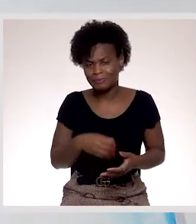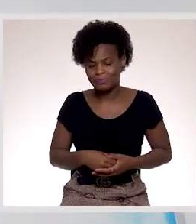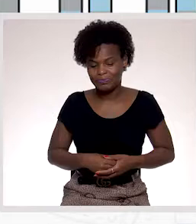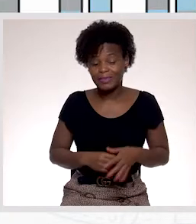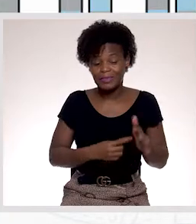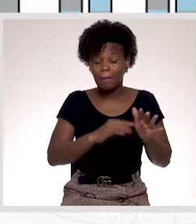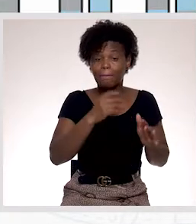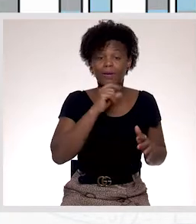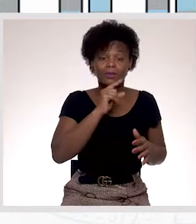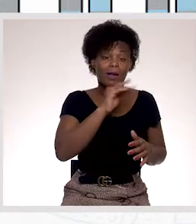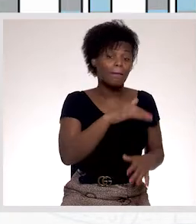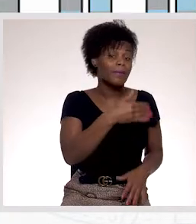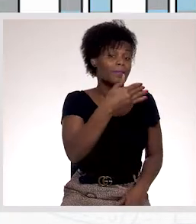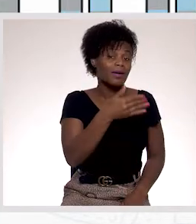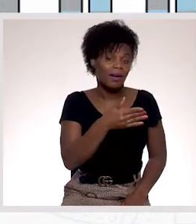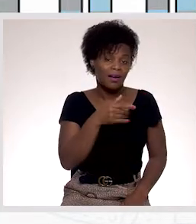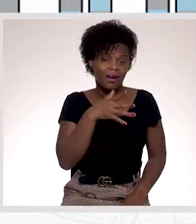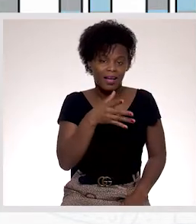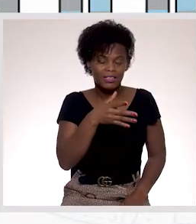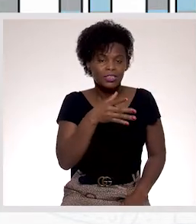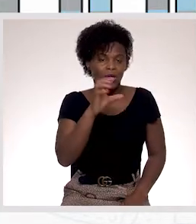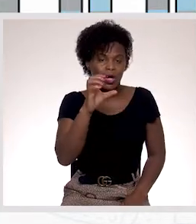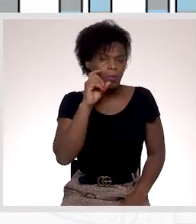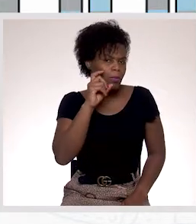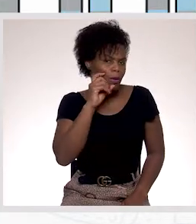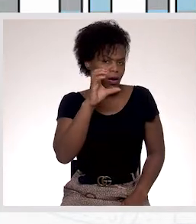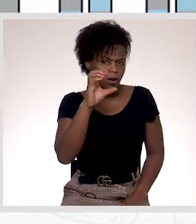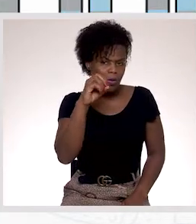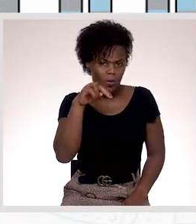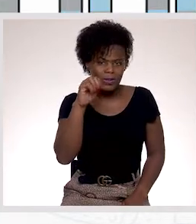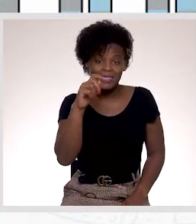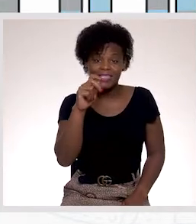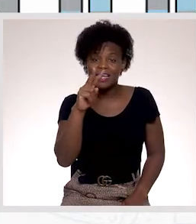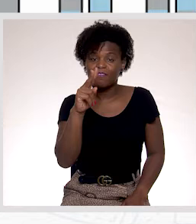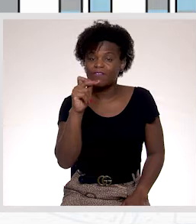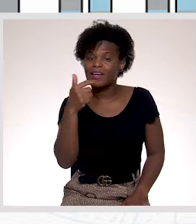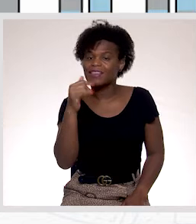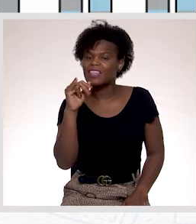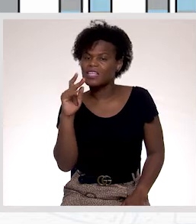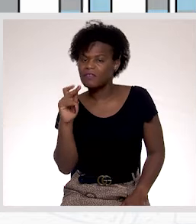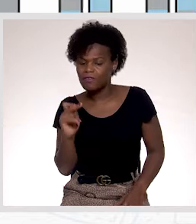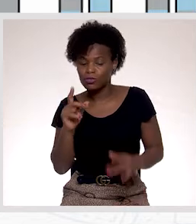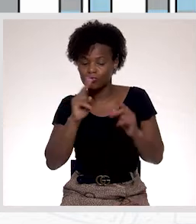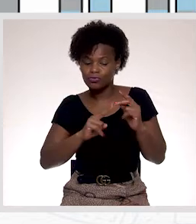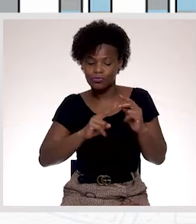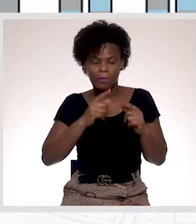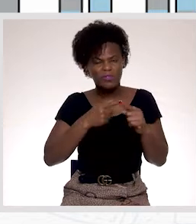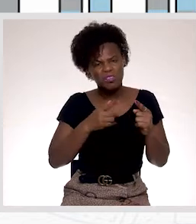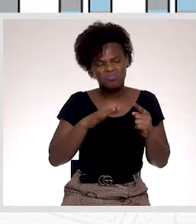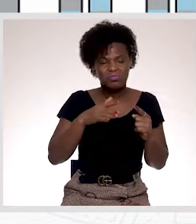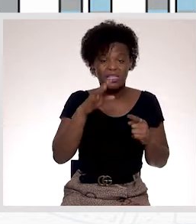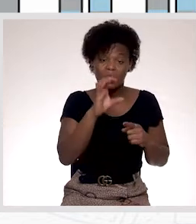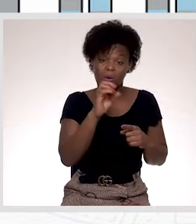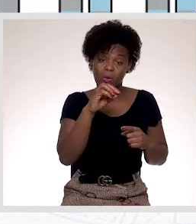Bom, temos a primeira hipótese, que foi a hipótese conservativa. A seguir, nós temos a hipótese semiconservativa. E